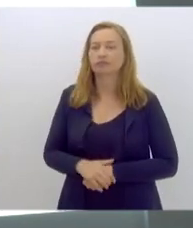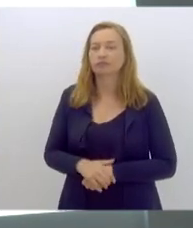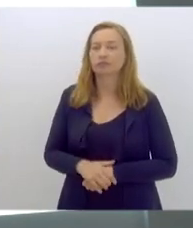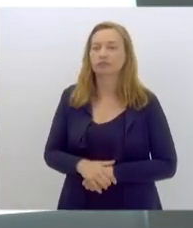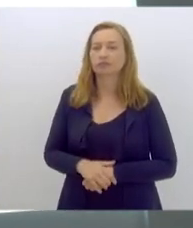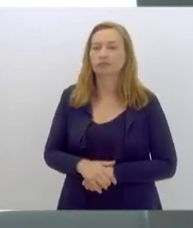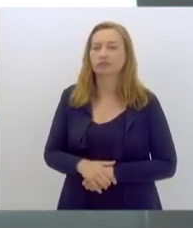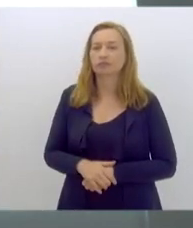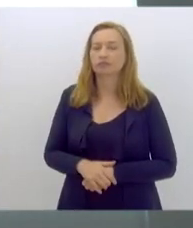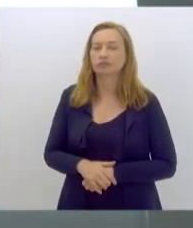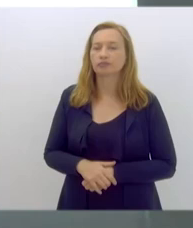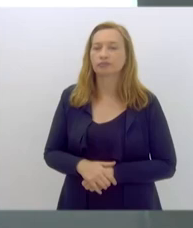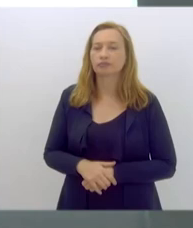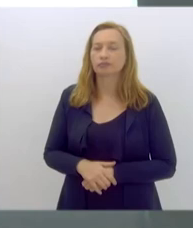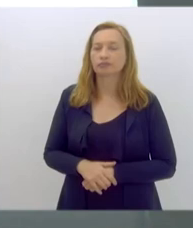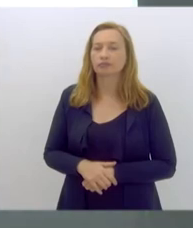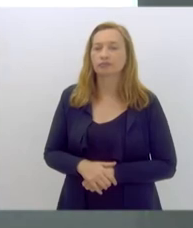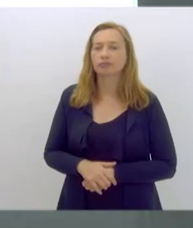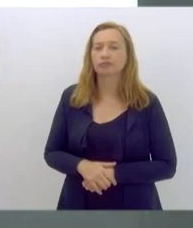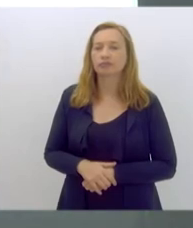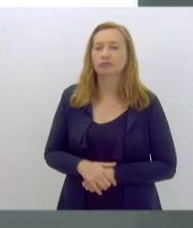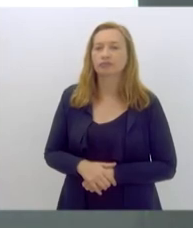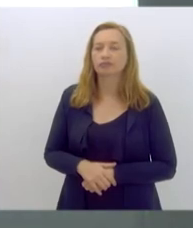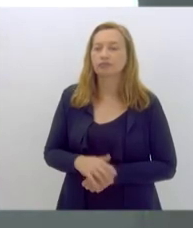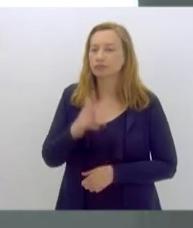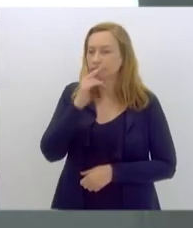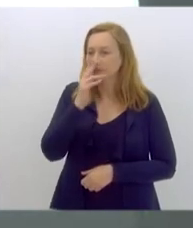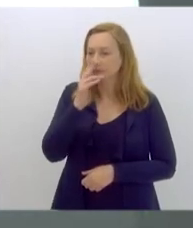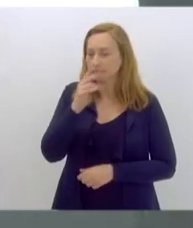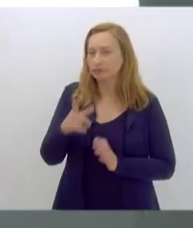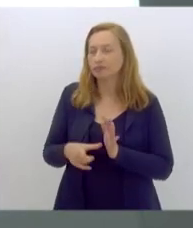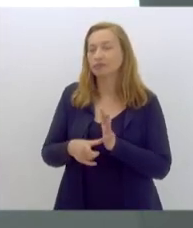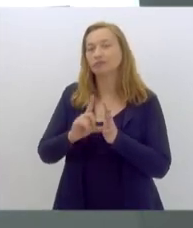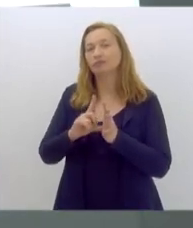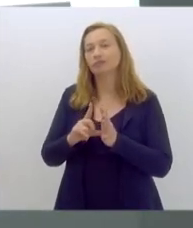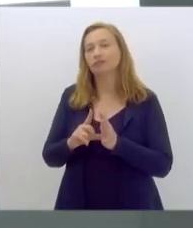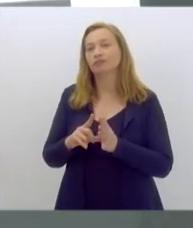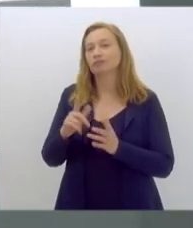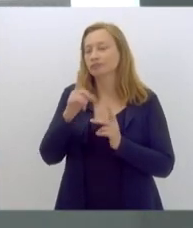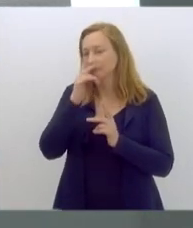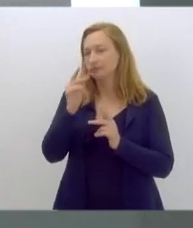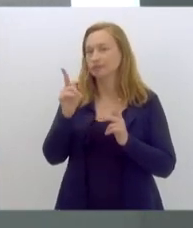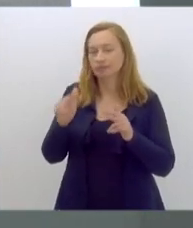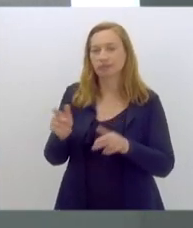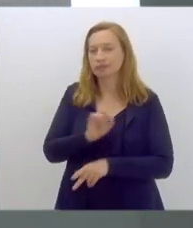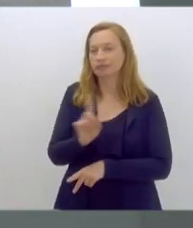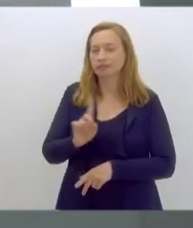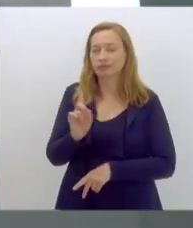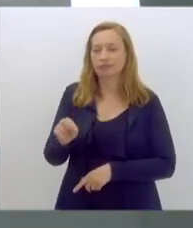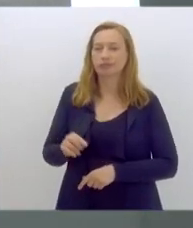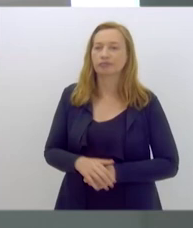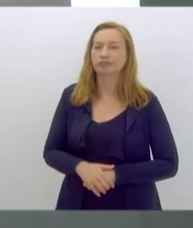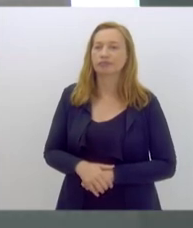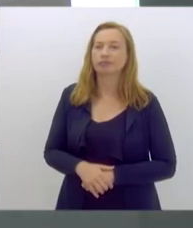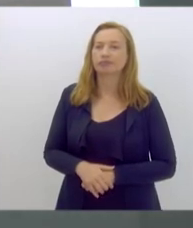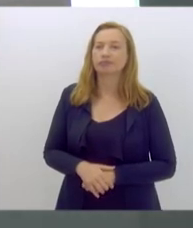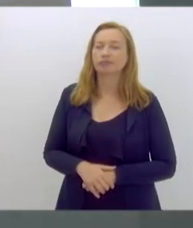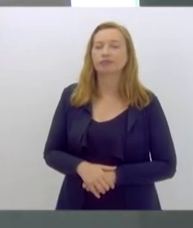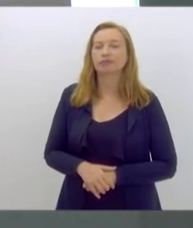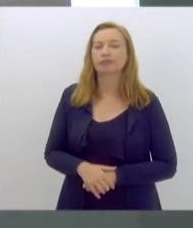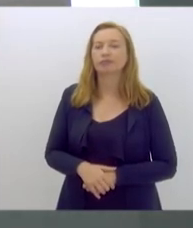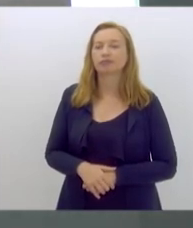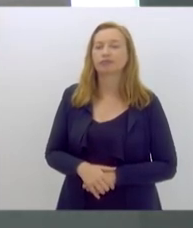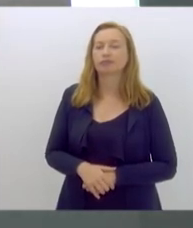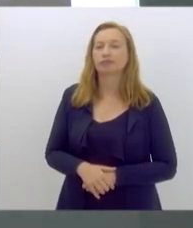virou é que ele é muito parecido com o anterior parece que é igualzinho as mesmas cores